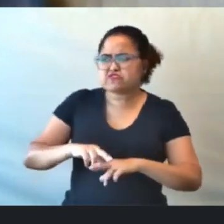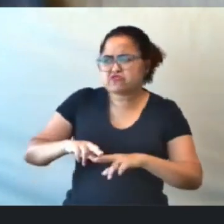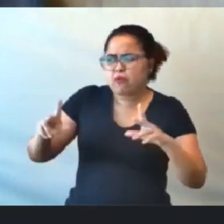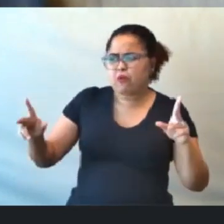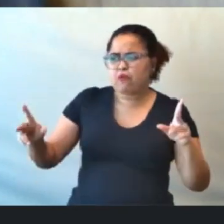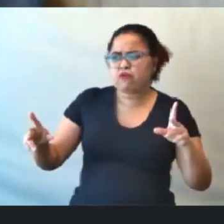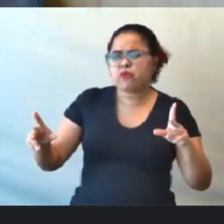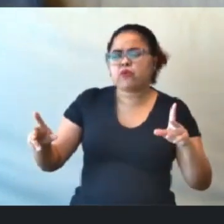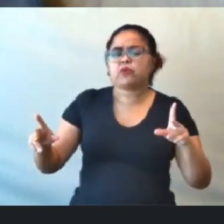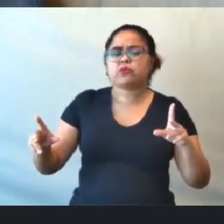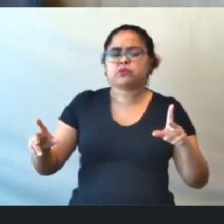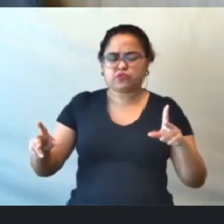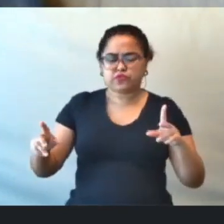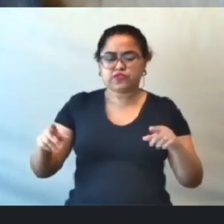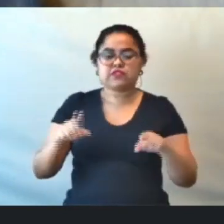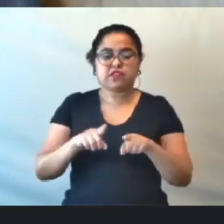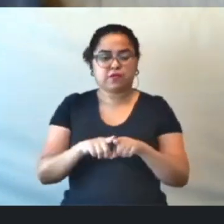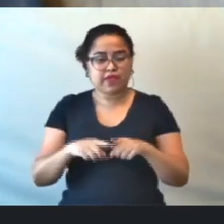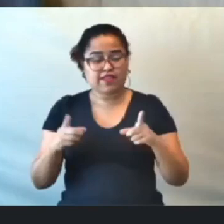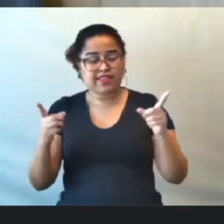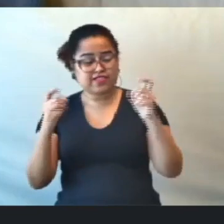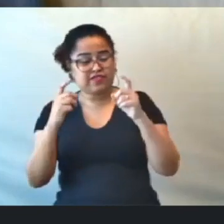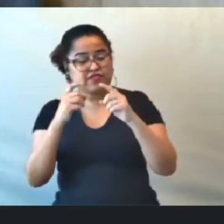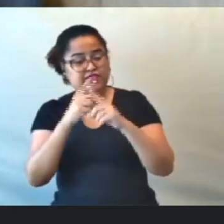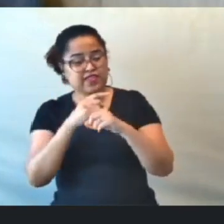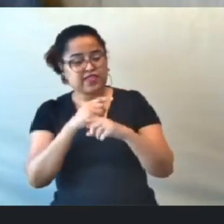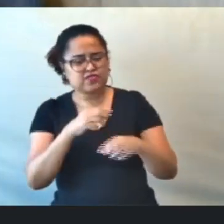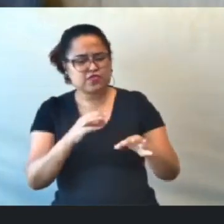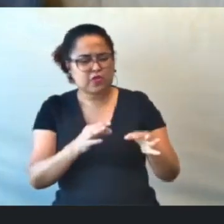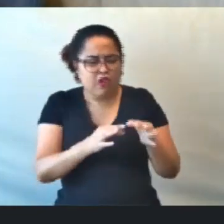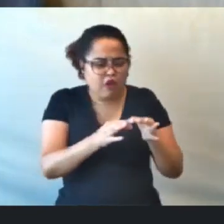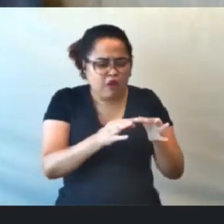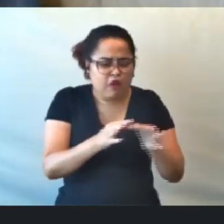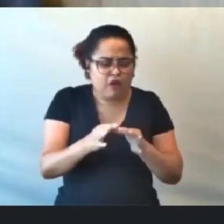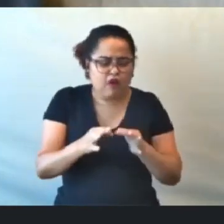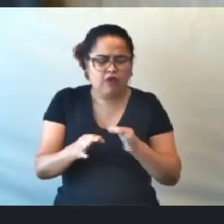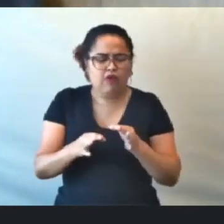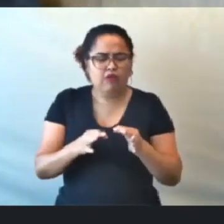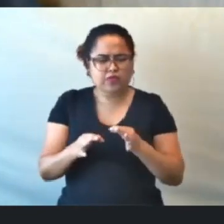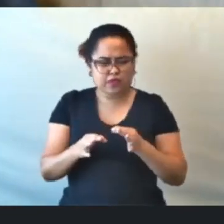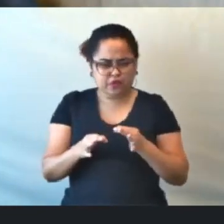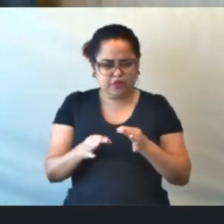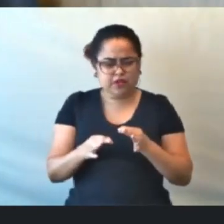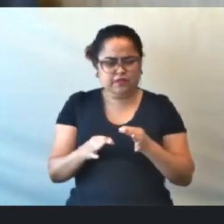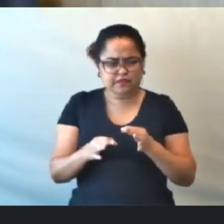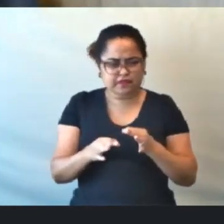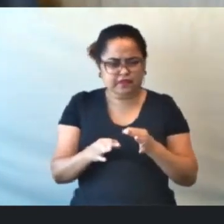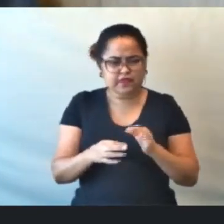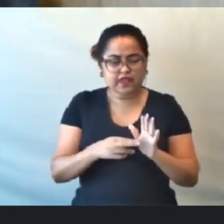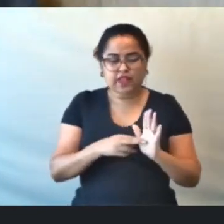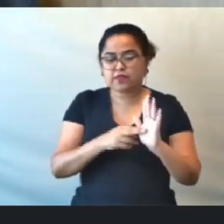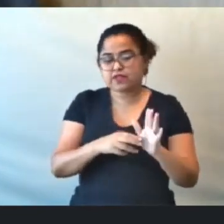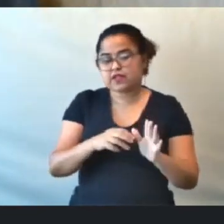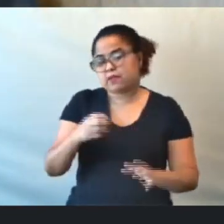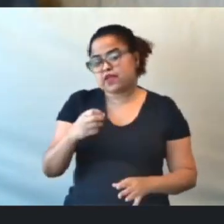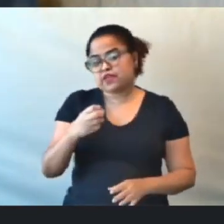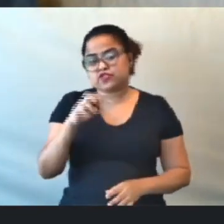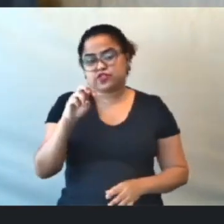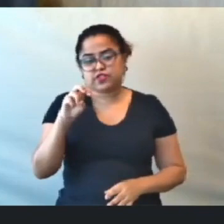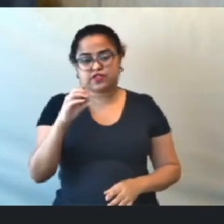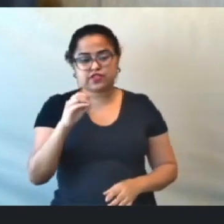de controlar. Ela hoje representa mais de 50% das cargas de nutrientes, a